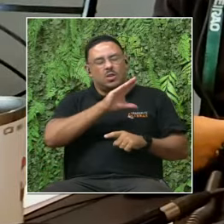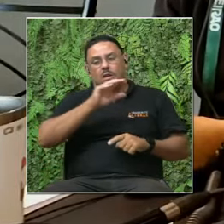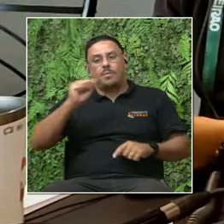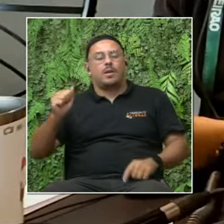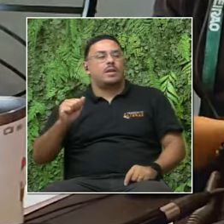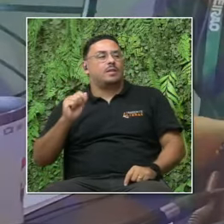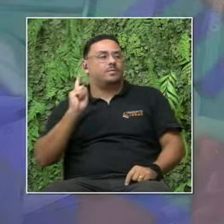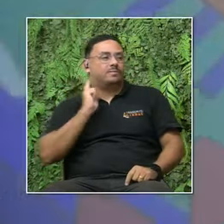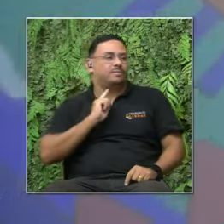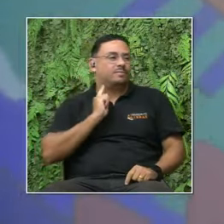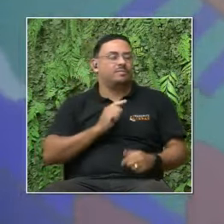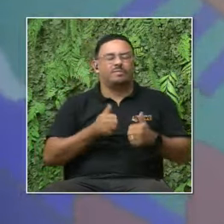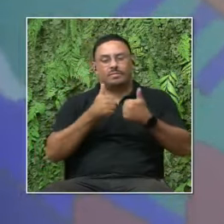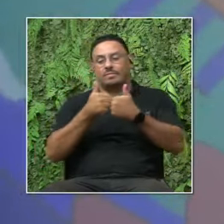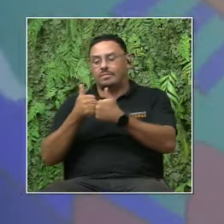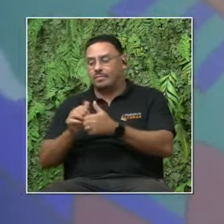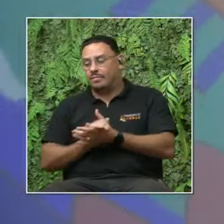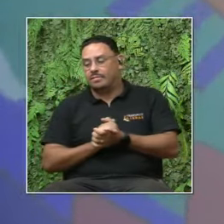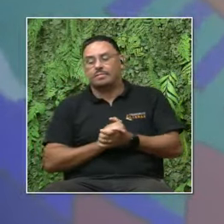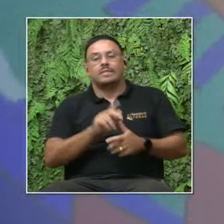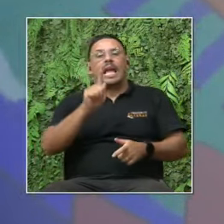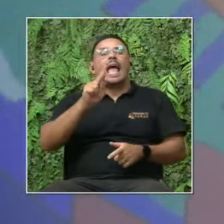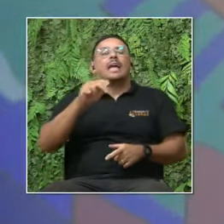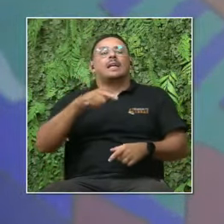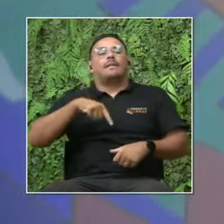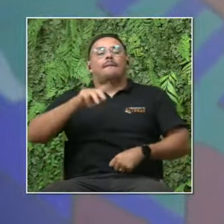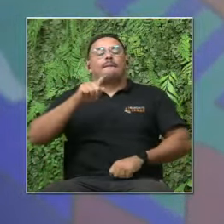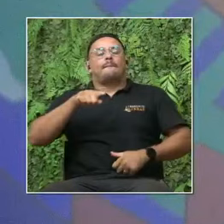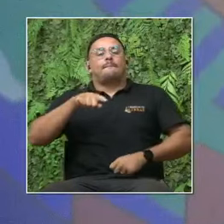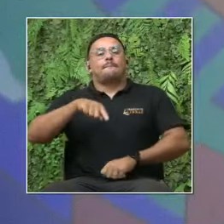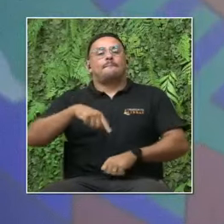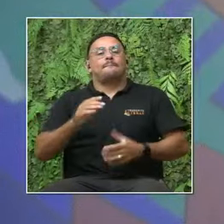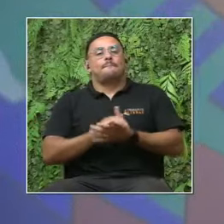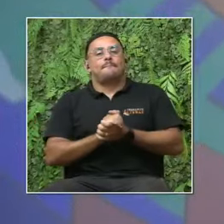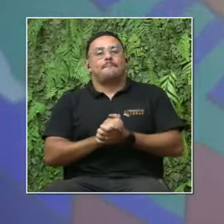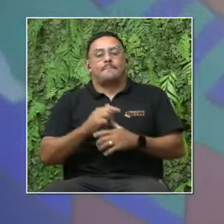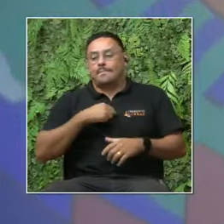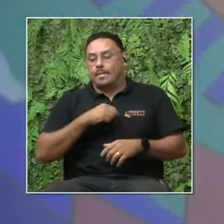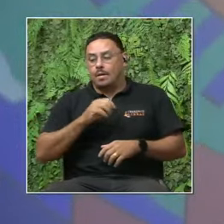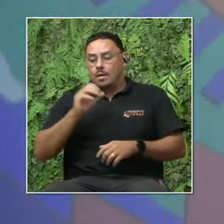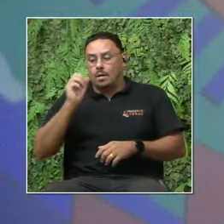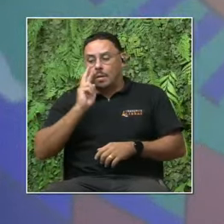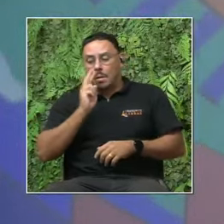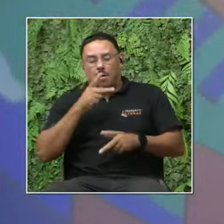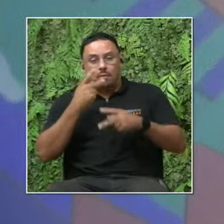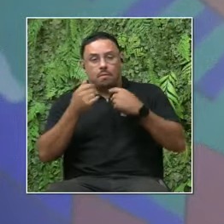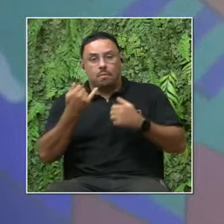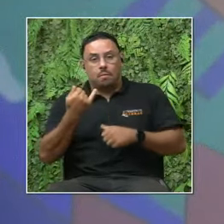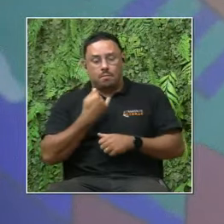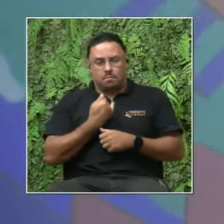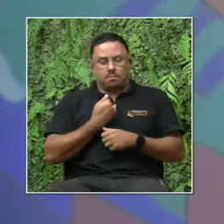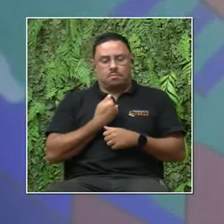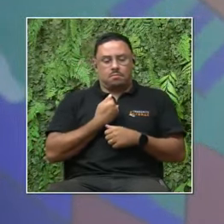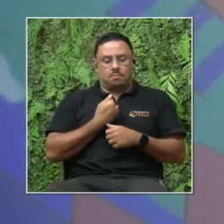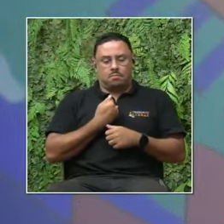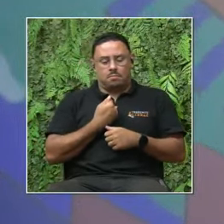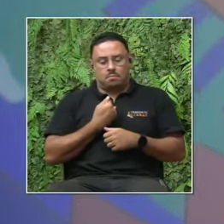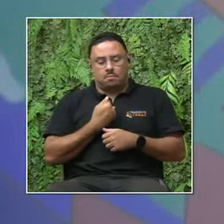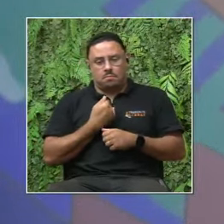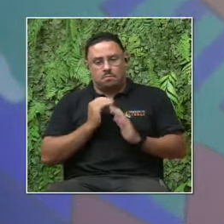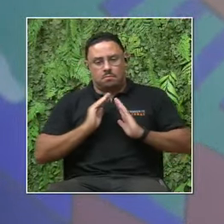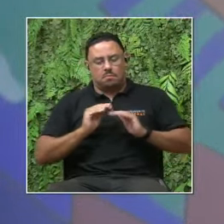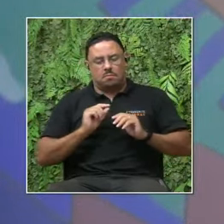mineiro muito bem Este Guilherme Melo que vai levar para você eu ouvi uma voz do fundo alguém me chamou